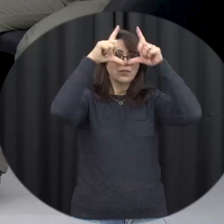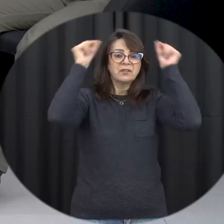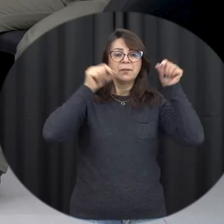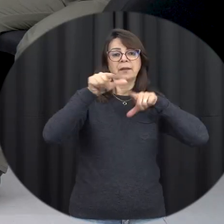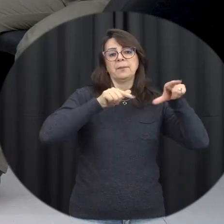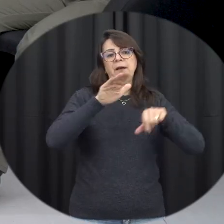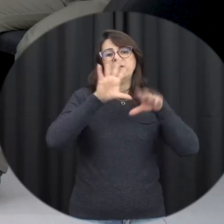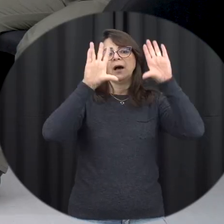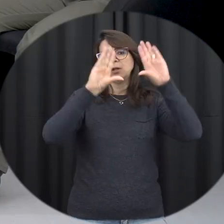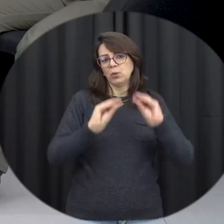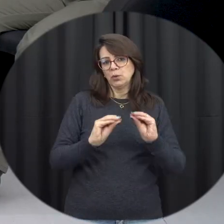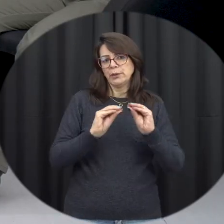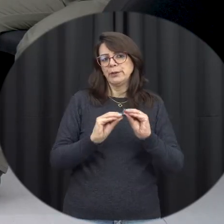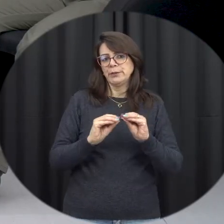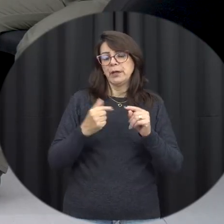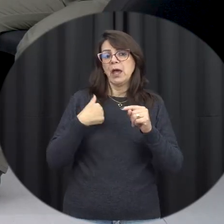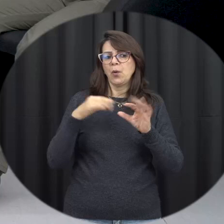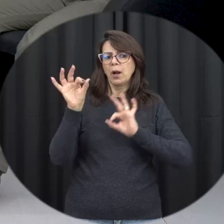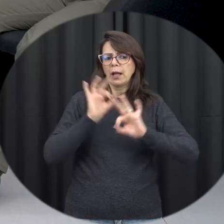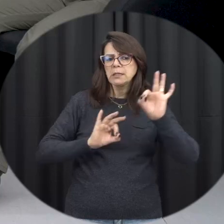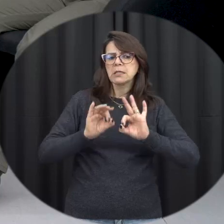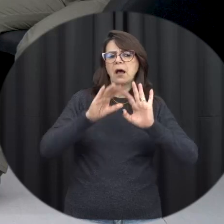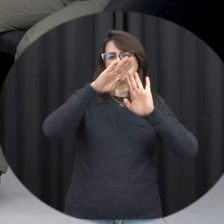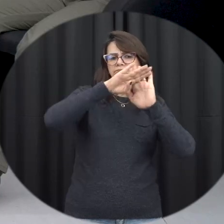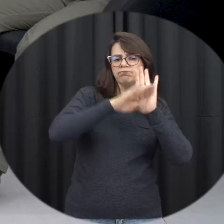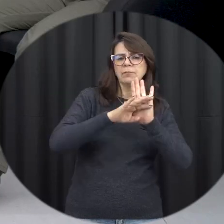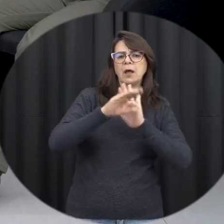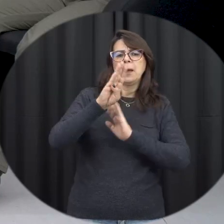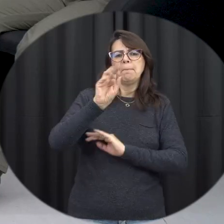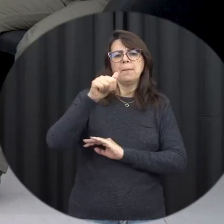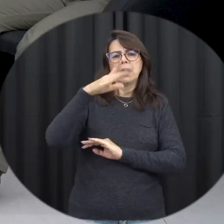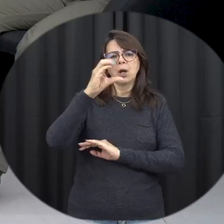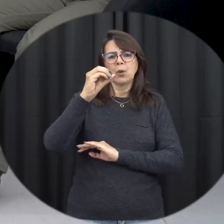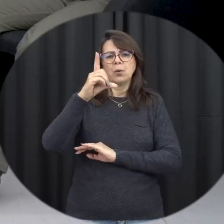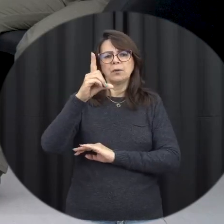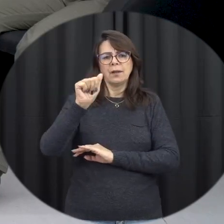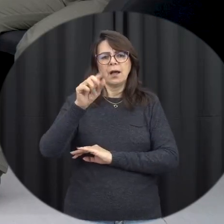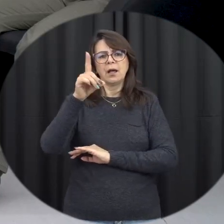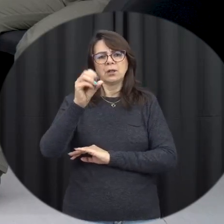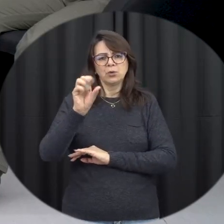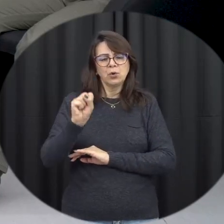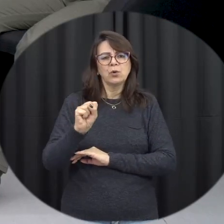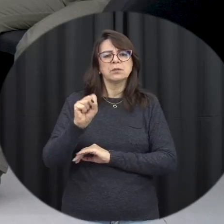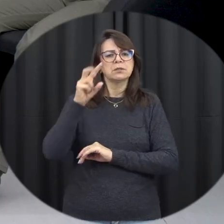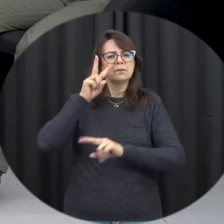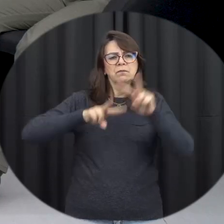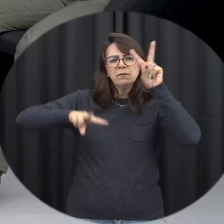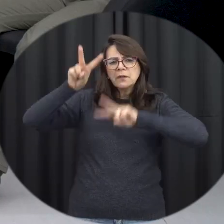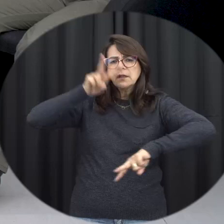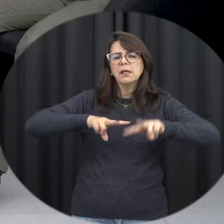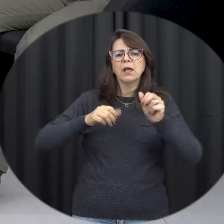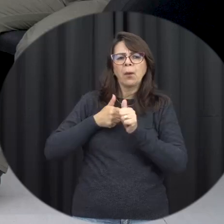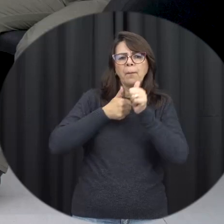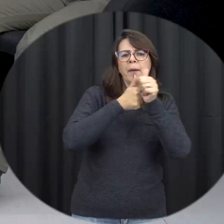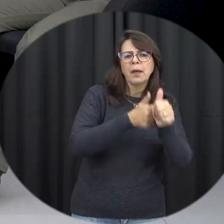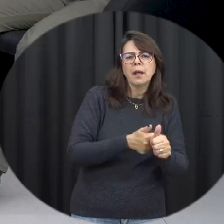outra área, mas o que eu fazia mesmo era montar o banco de dados, fazer as análises preliminares, acompanhar um pouquinho o